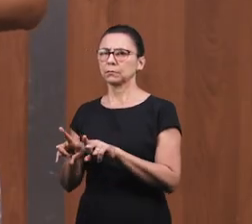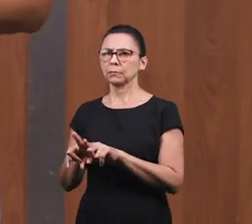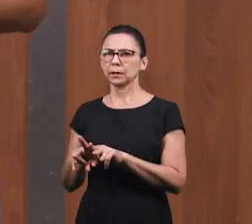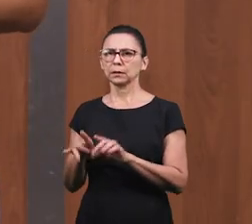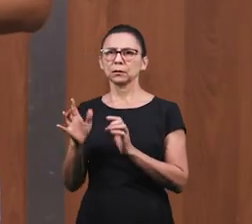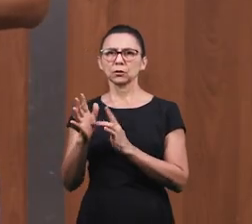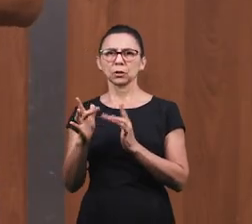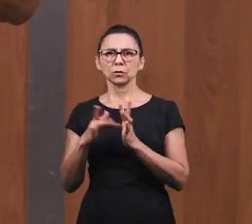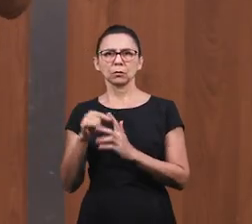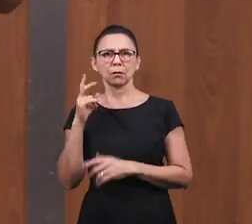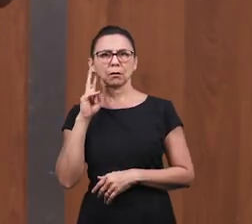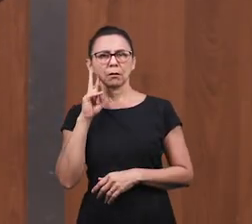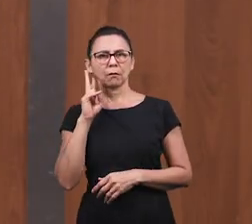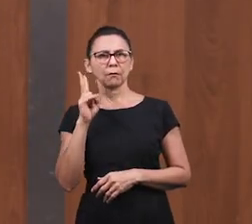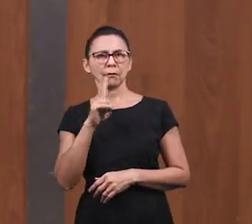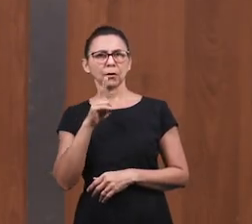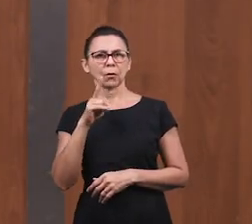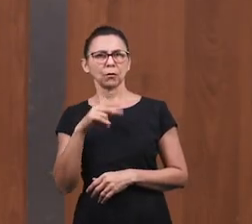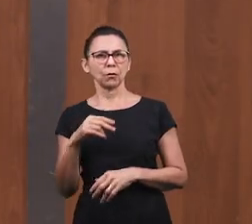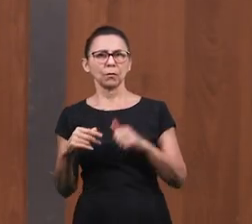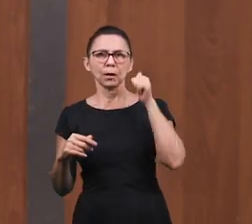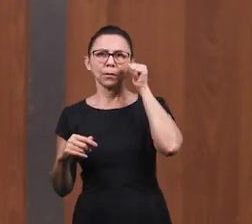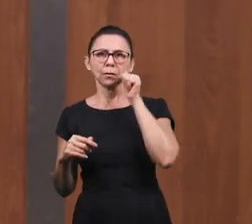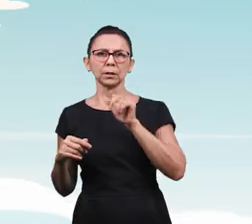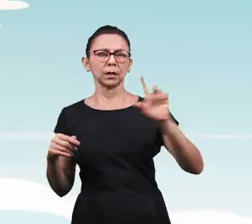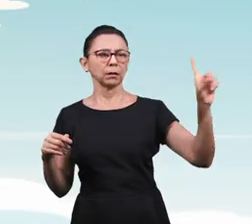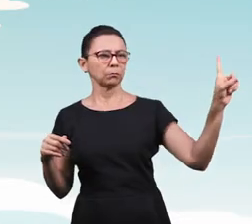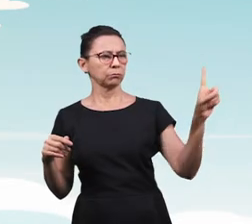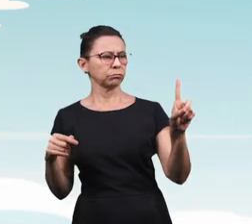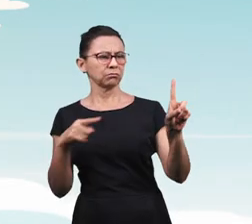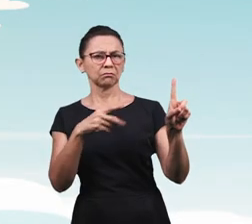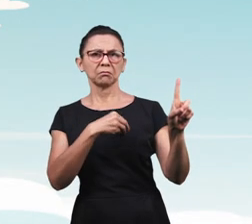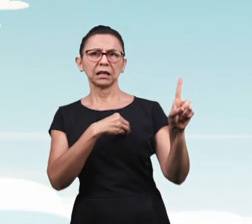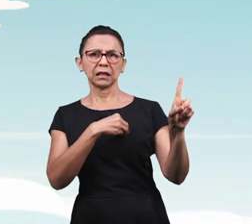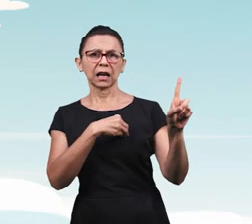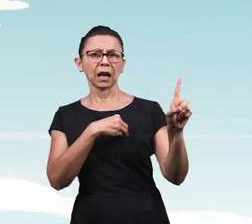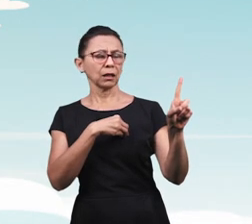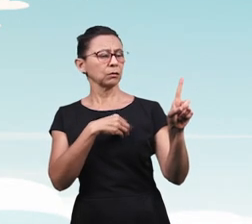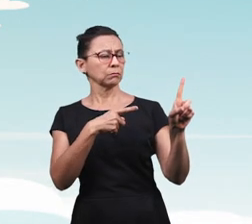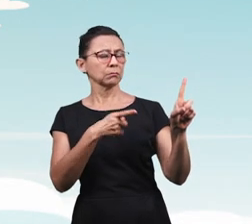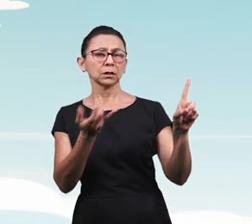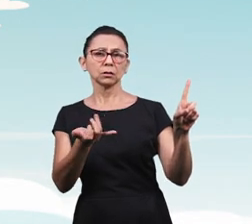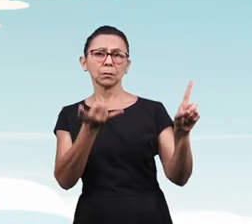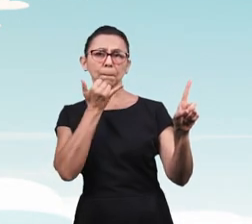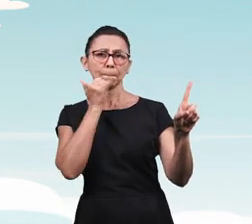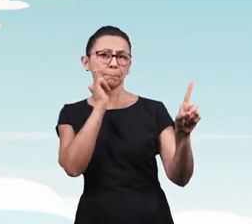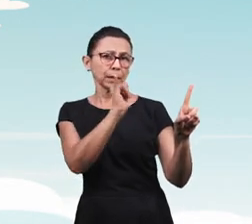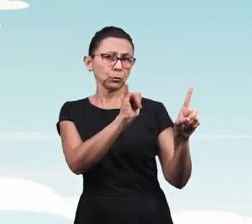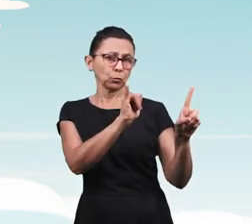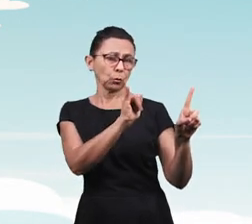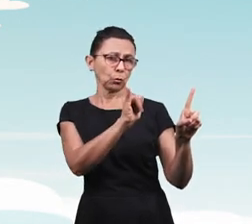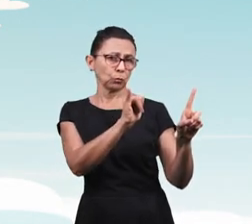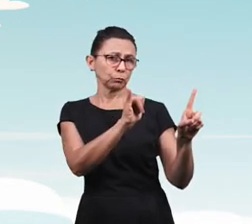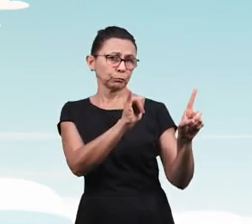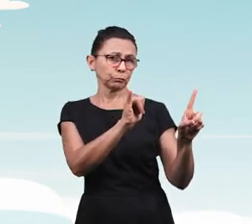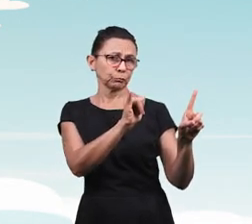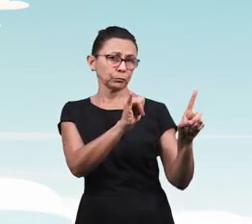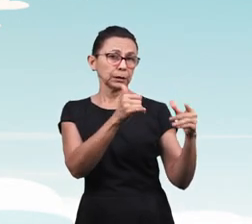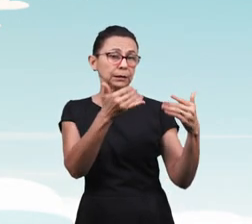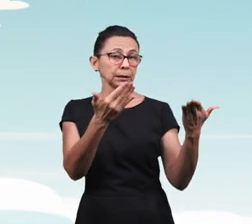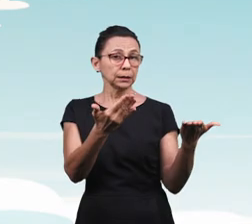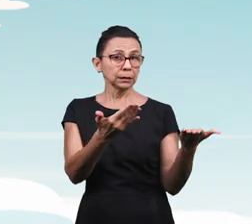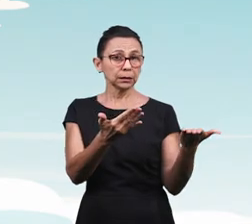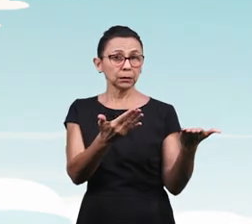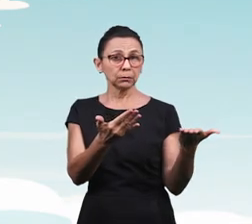Sabe por quê? Jesus ama a todos igualmente. Todos os intermediários são